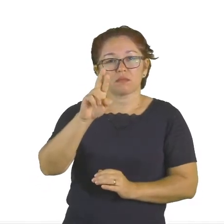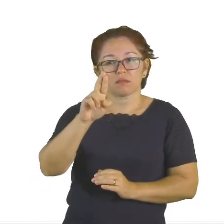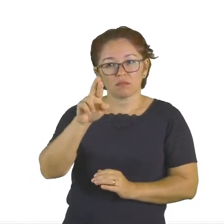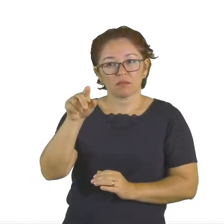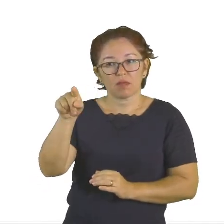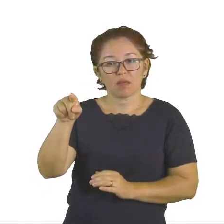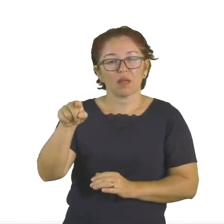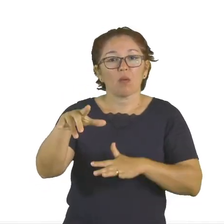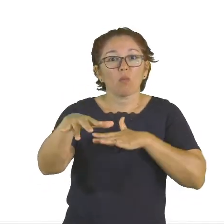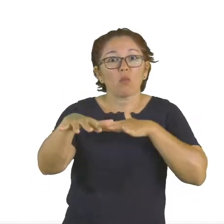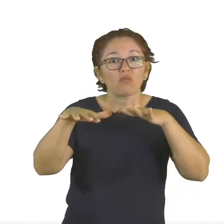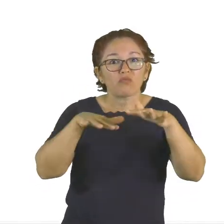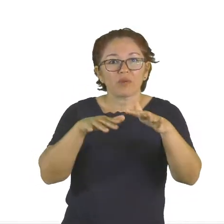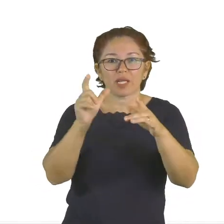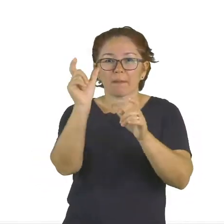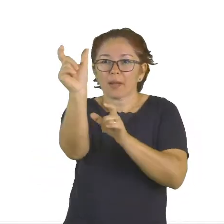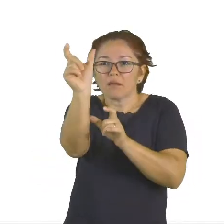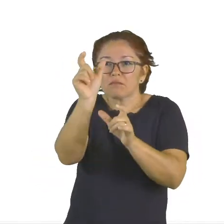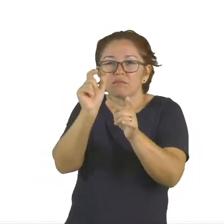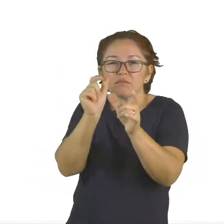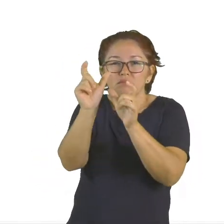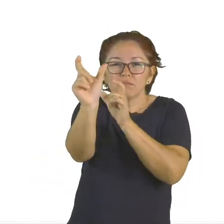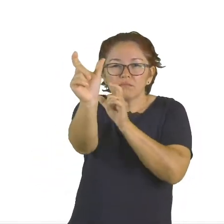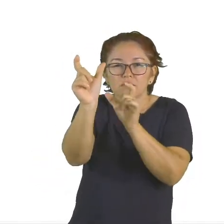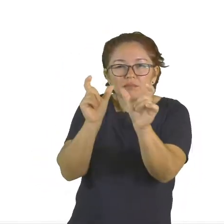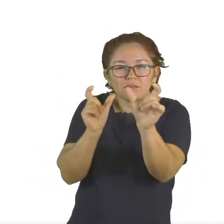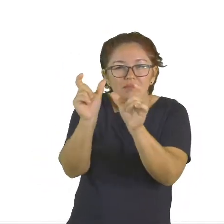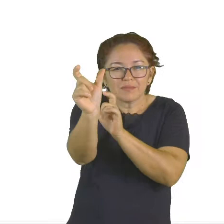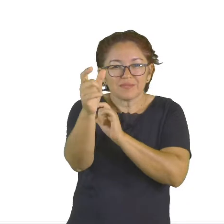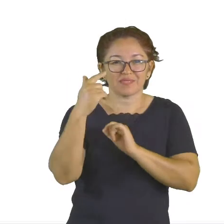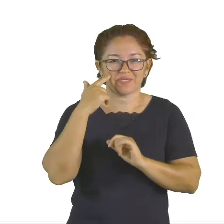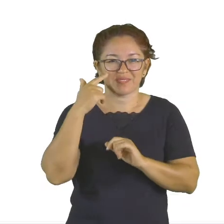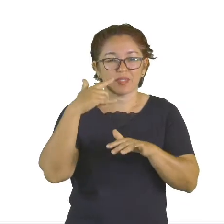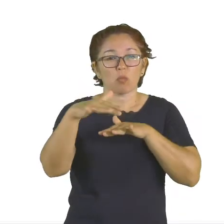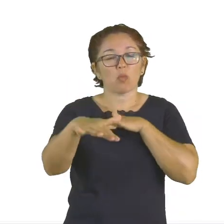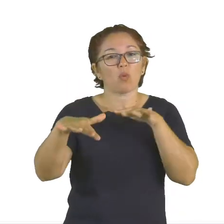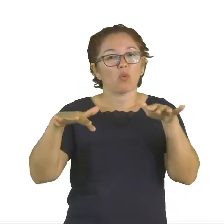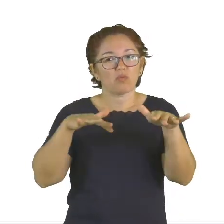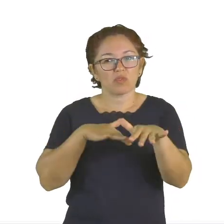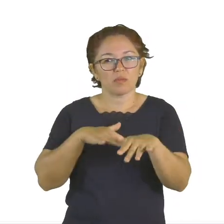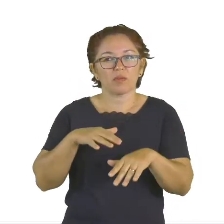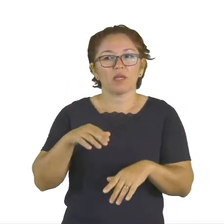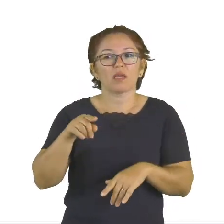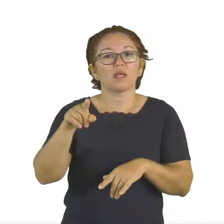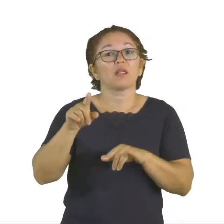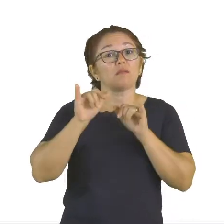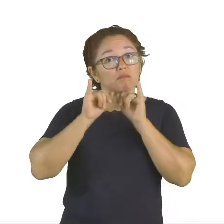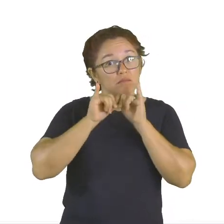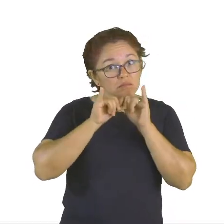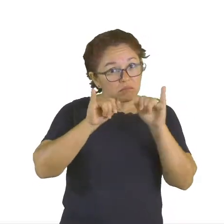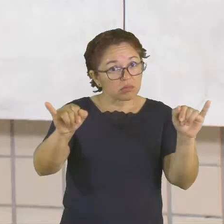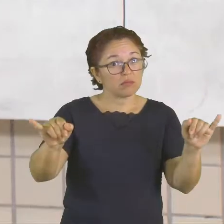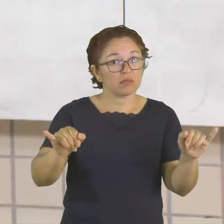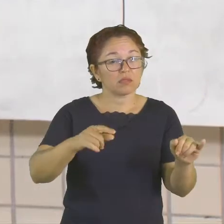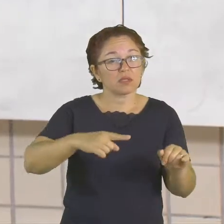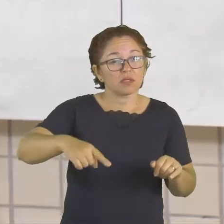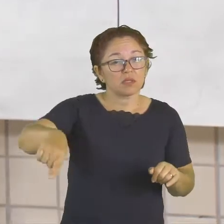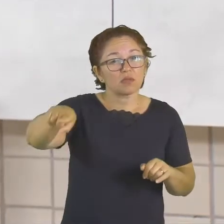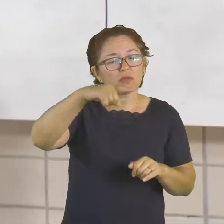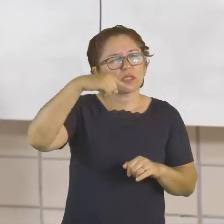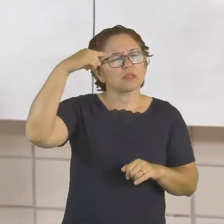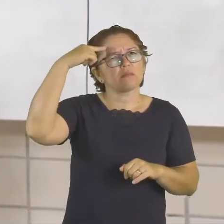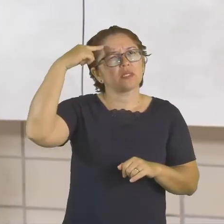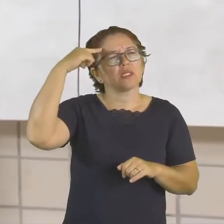gênero textual. E ele transmite um conteúdo. O que ele nos faz pensar?